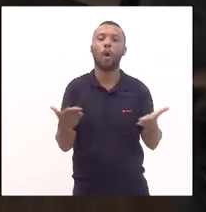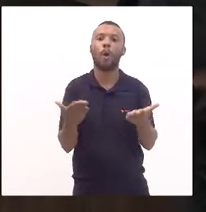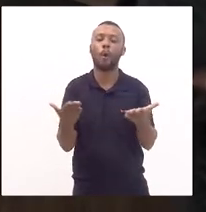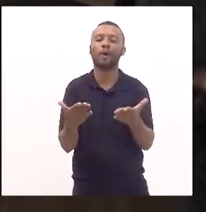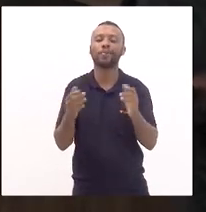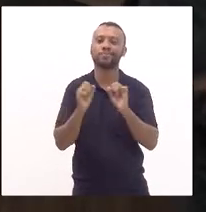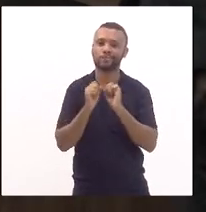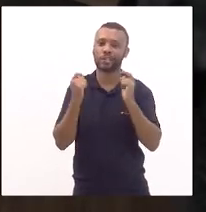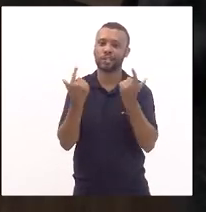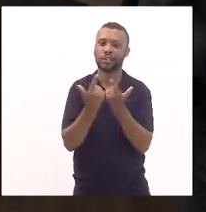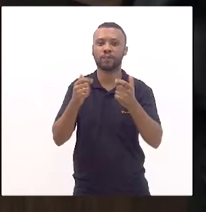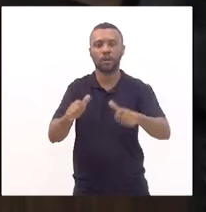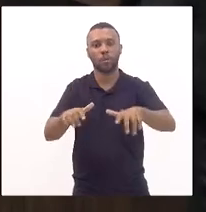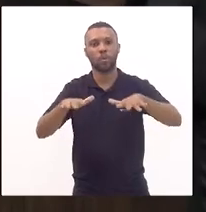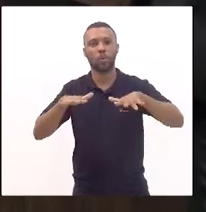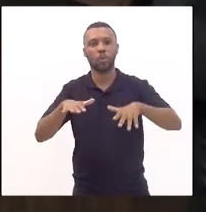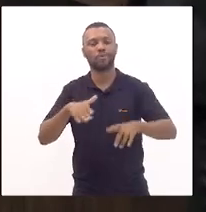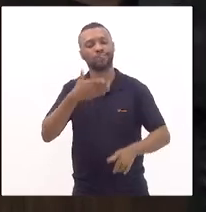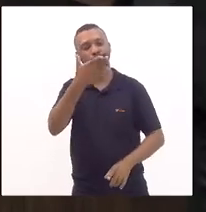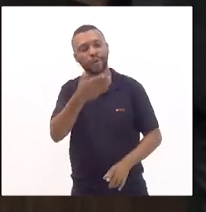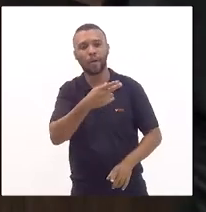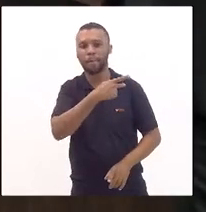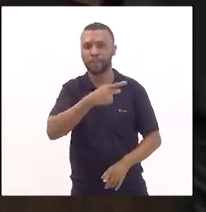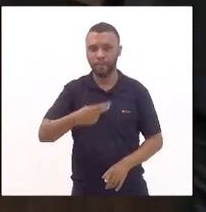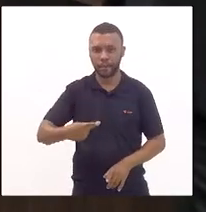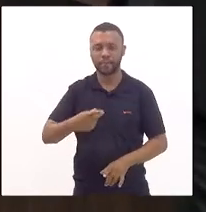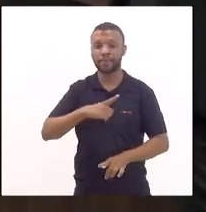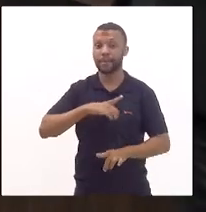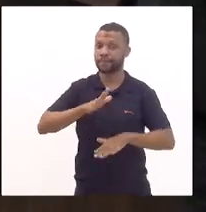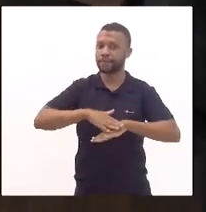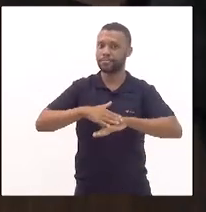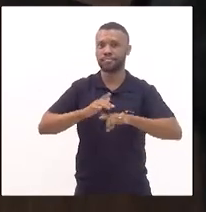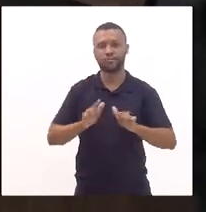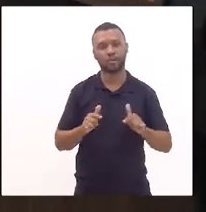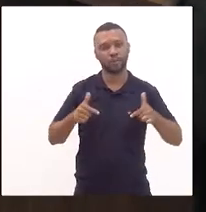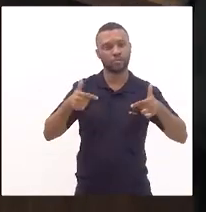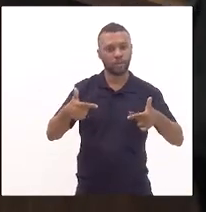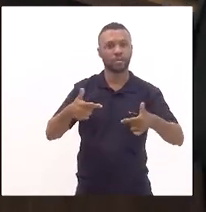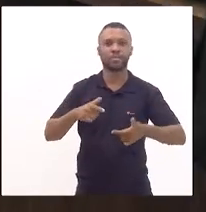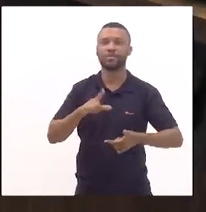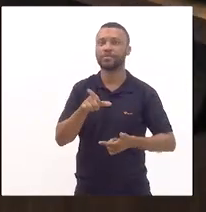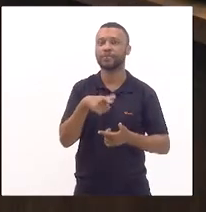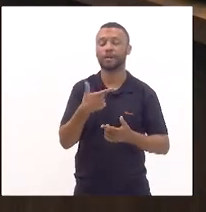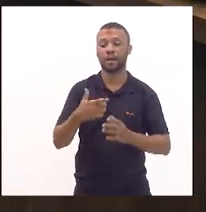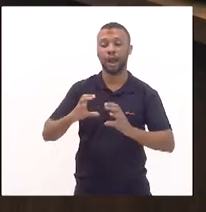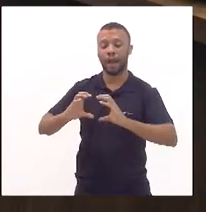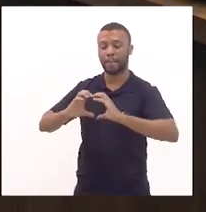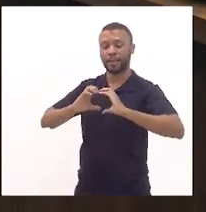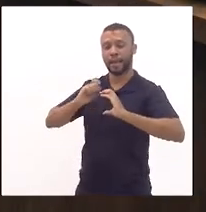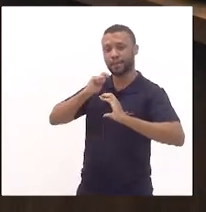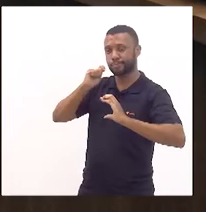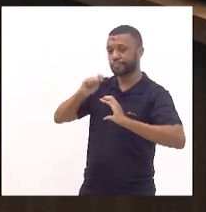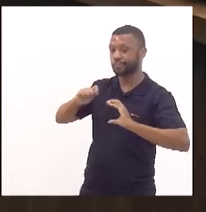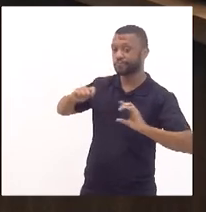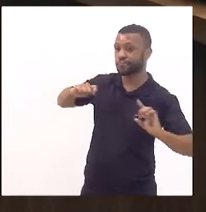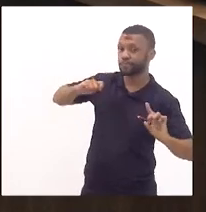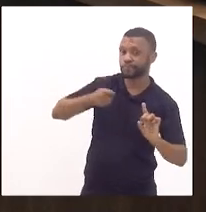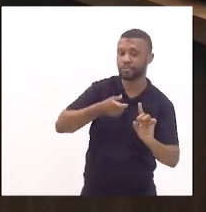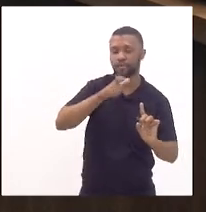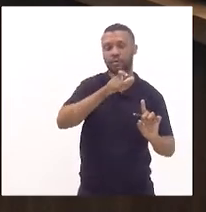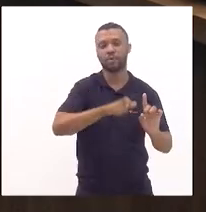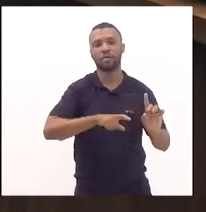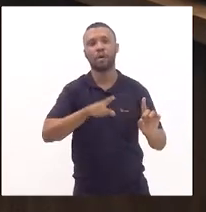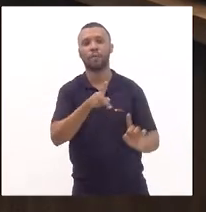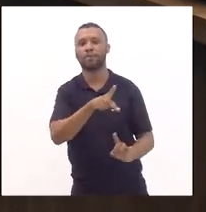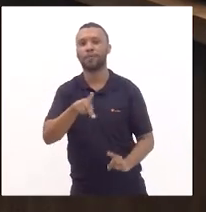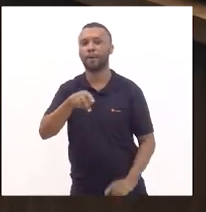Assembleia Legislativa, e Vossa Excelência tomou a iniciativa de conceder a medalha Tiradentes ao professor